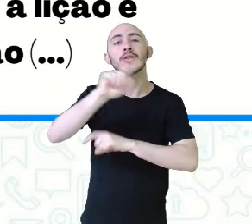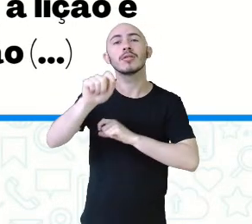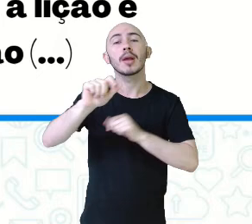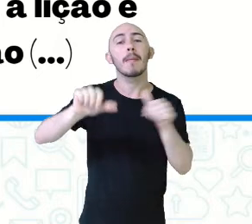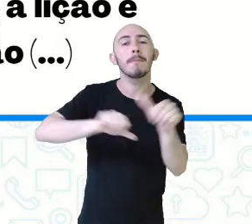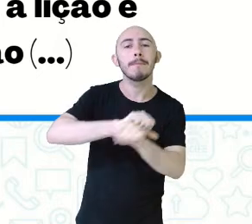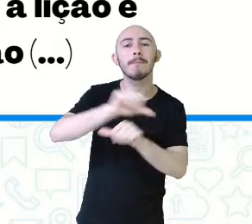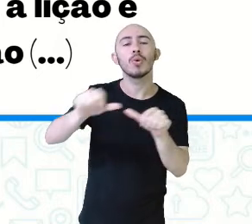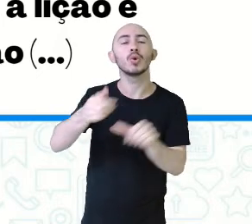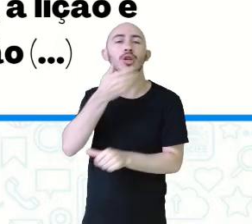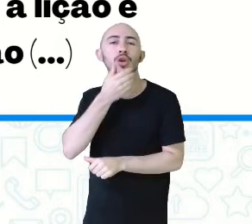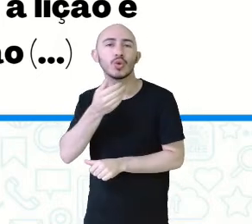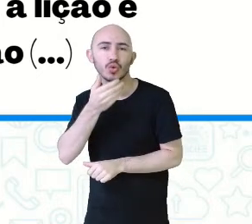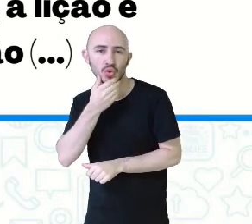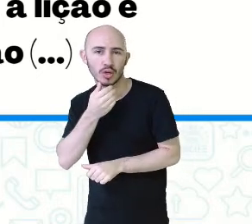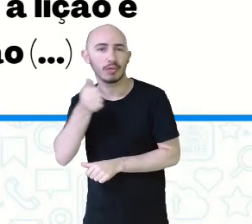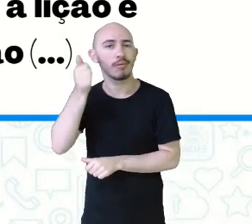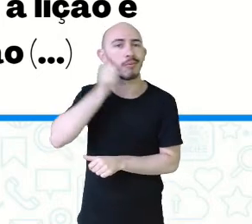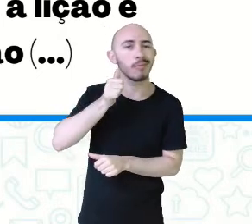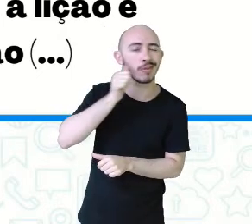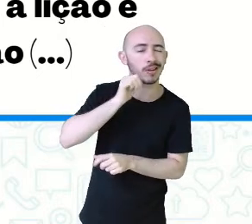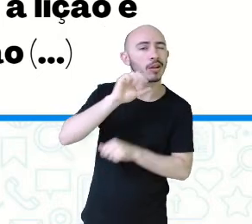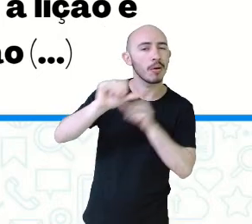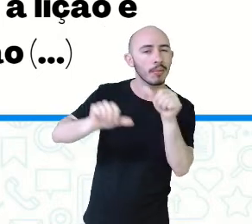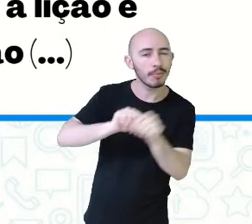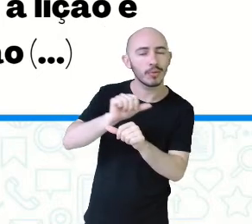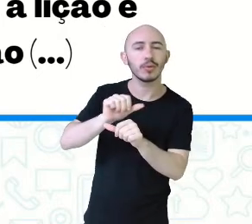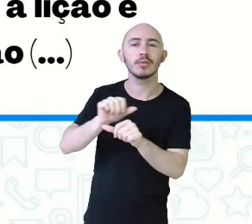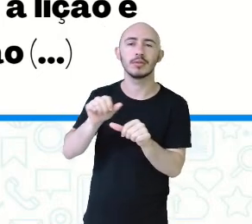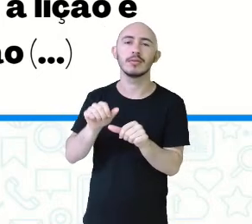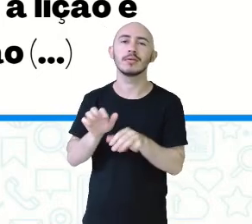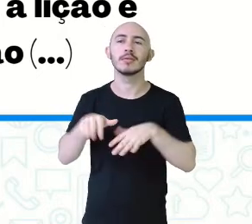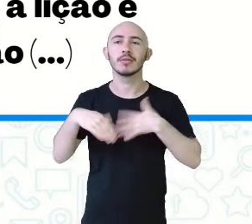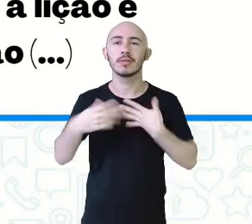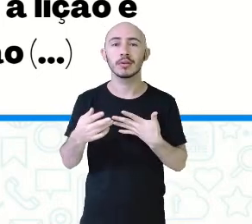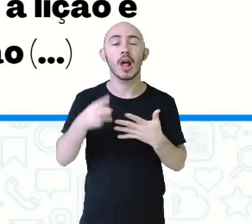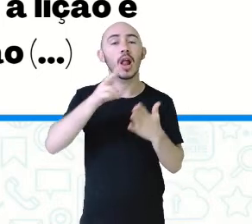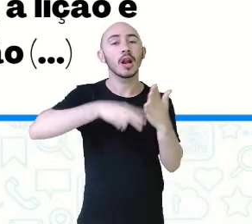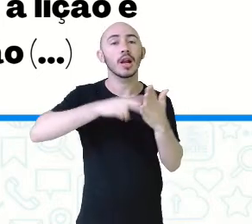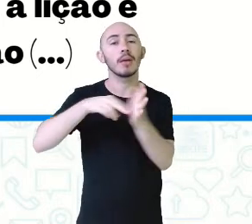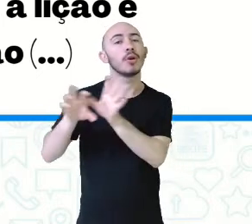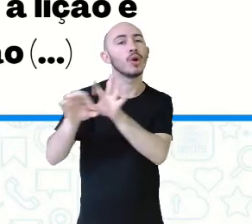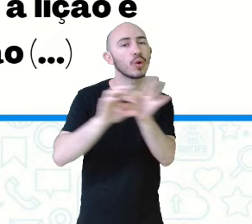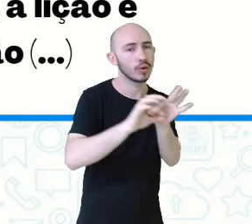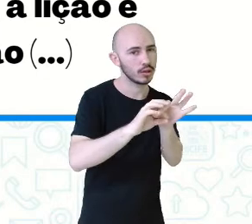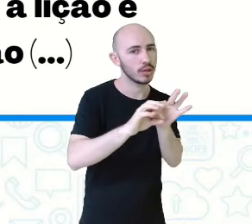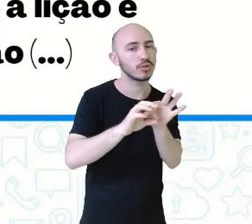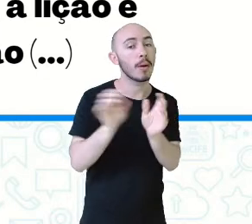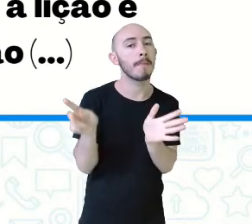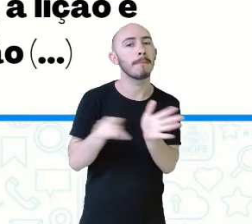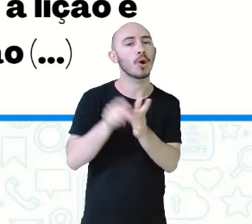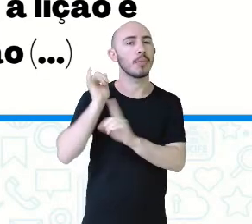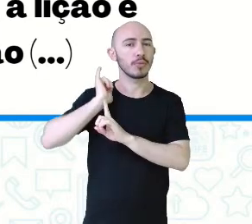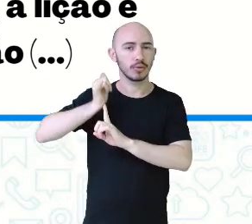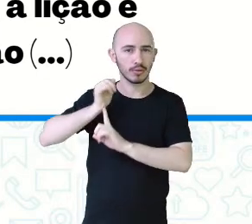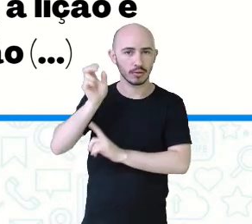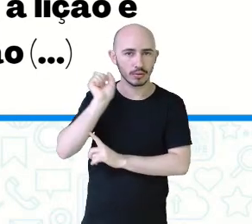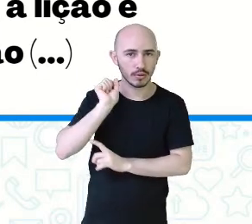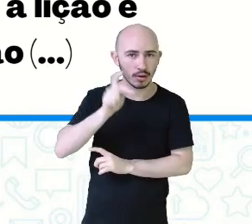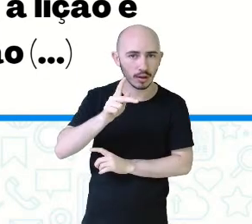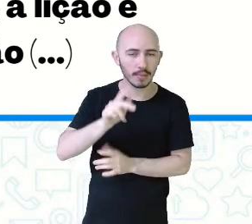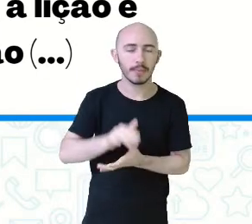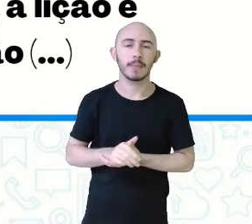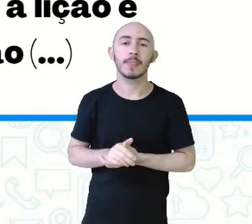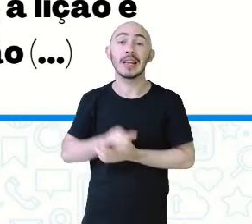o gênero dos substantivos. Lembre-se de observar o contexto da história. Então, olha, se a gente